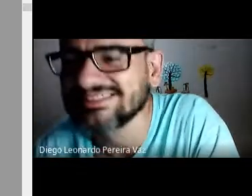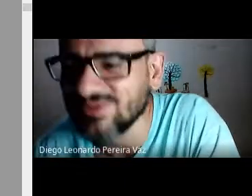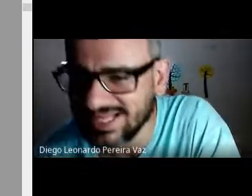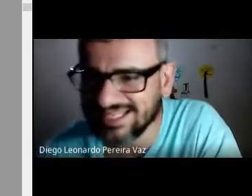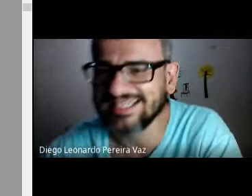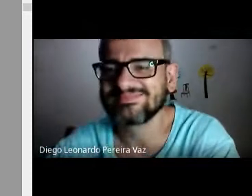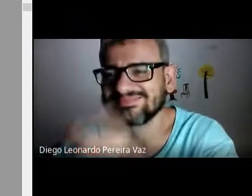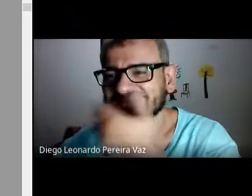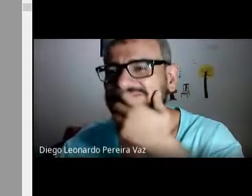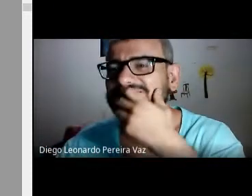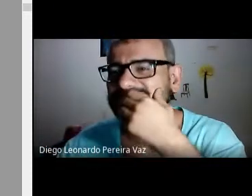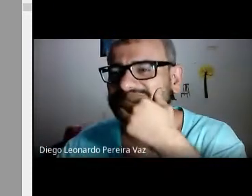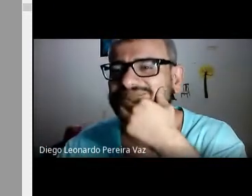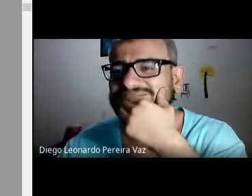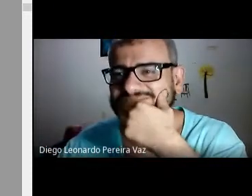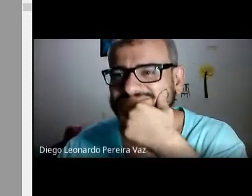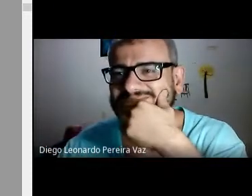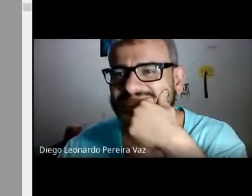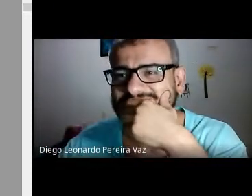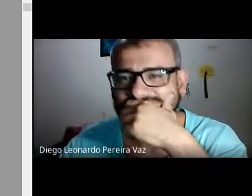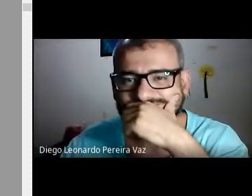Parabéns, Tuana.